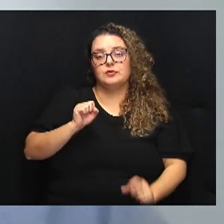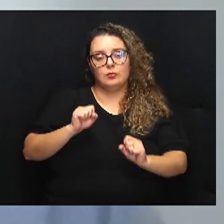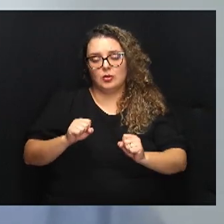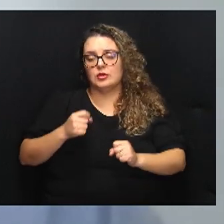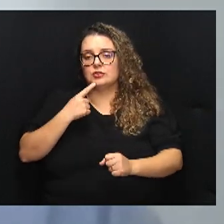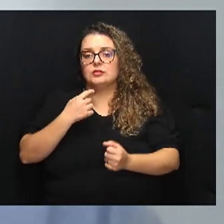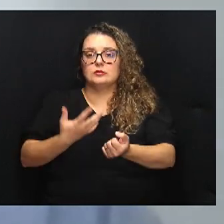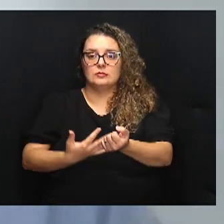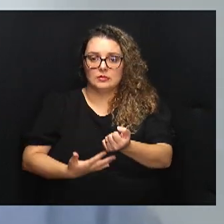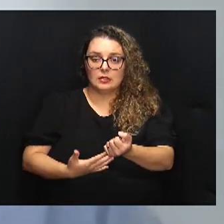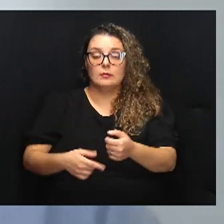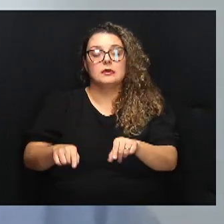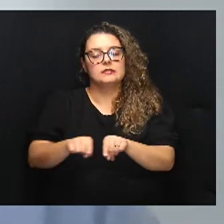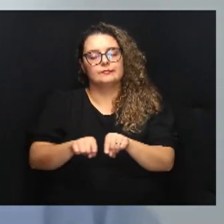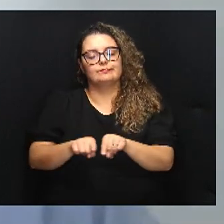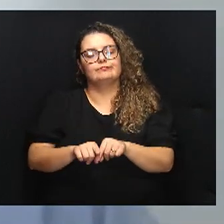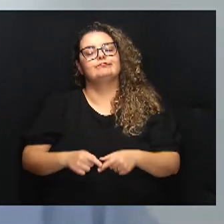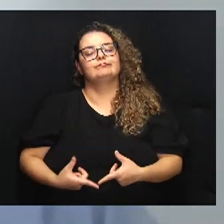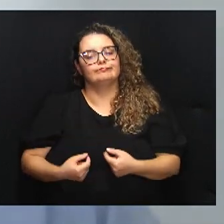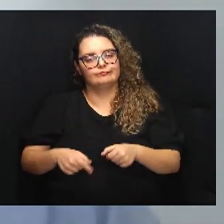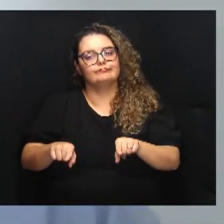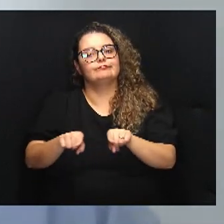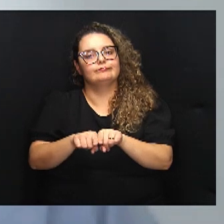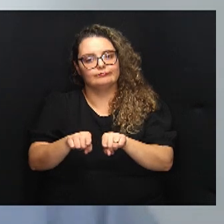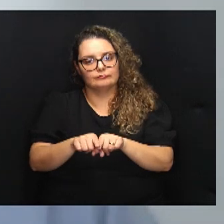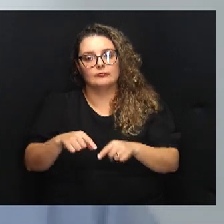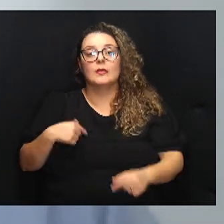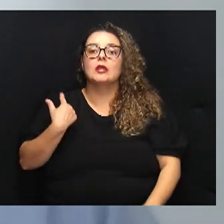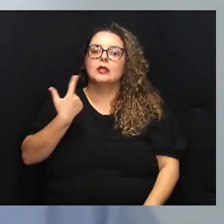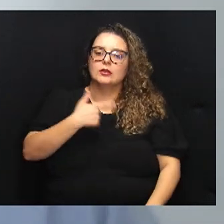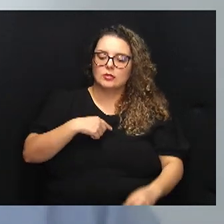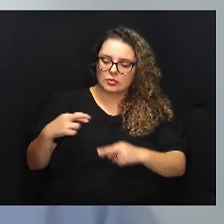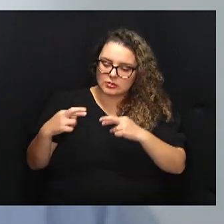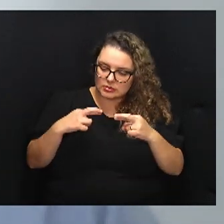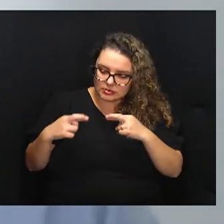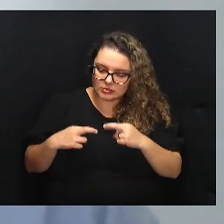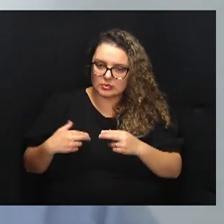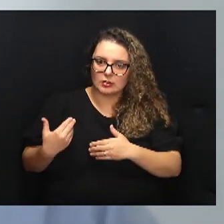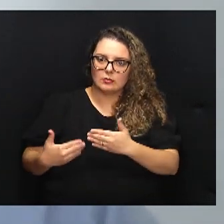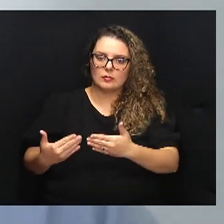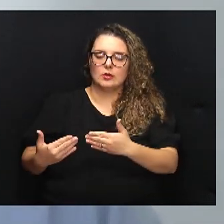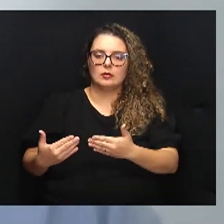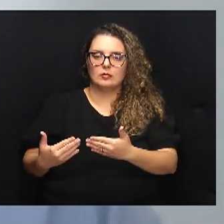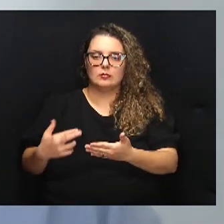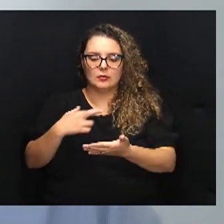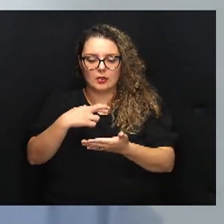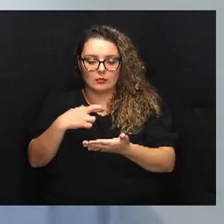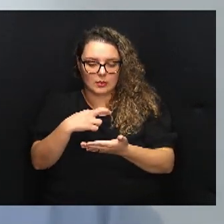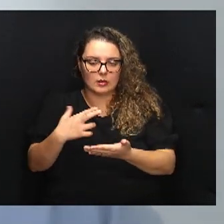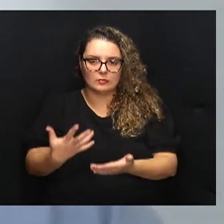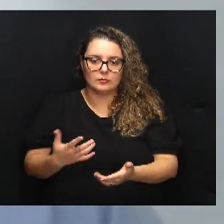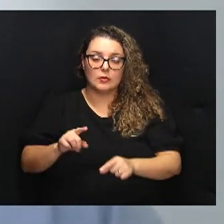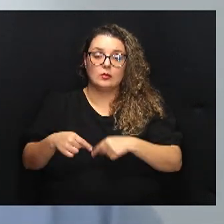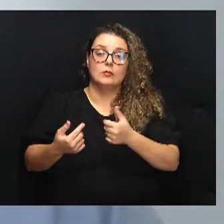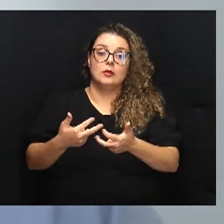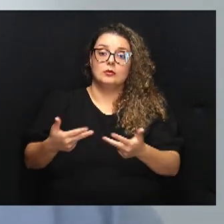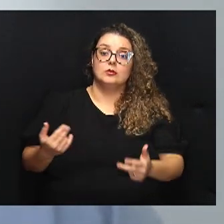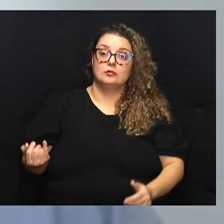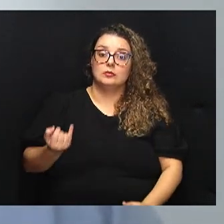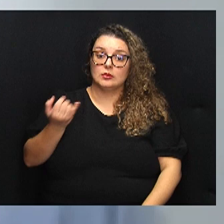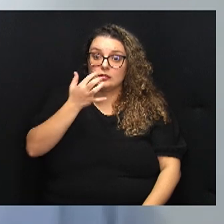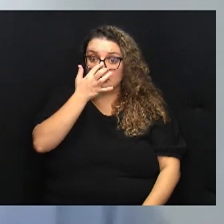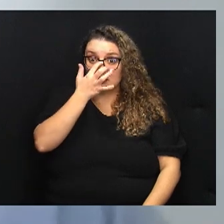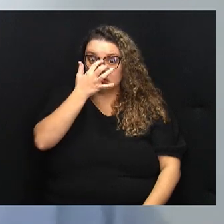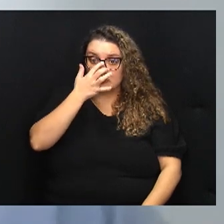também pode, Então, se tiver sangramento nas fezes, a gente tem que realmente prosseguir uma investigação. Outro ponto